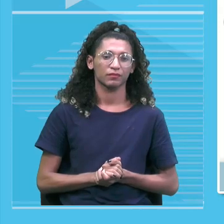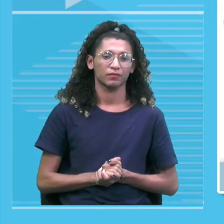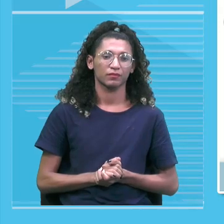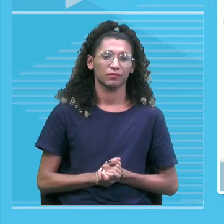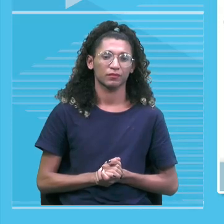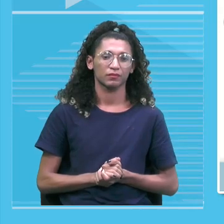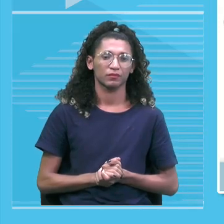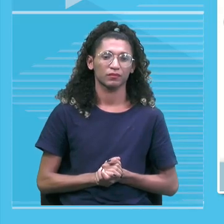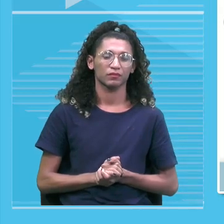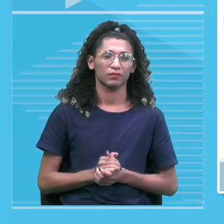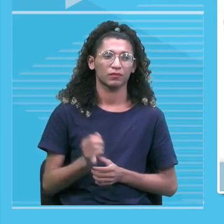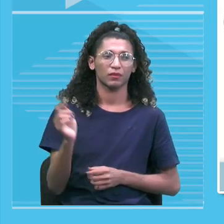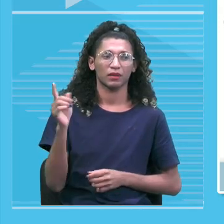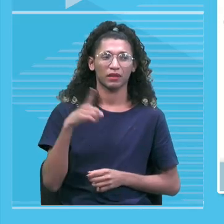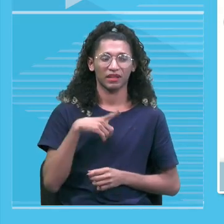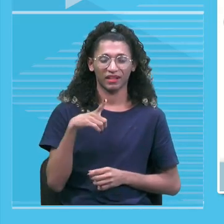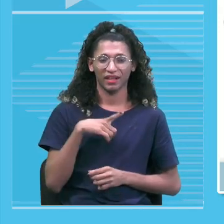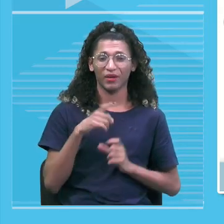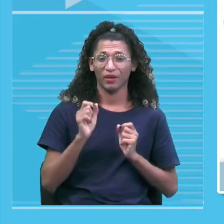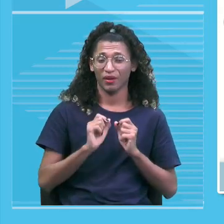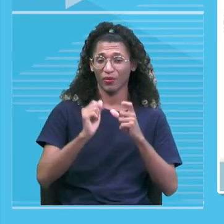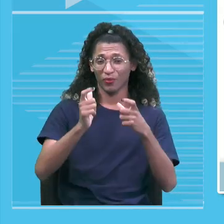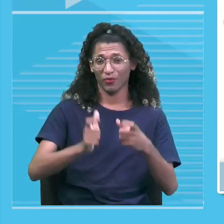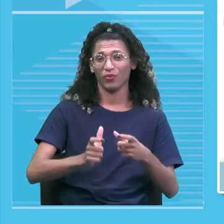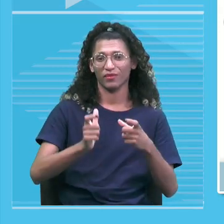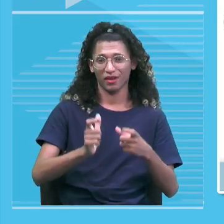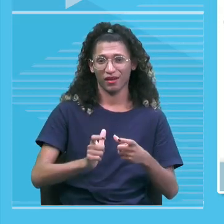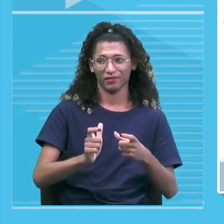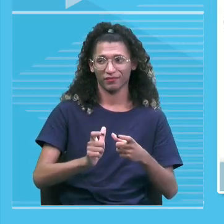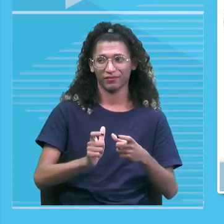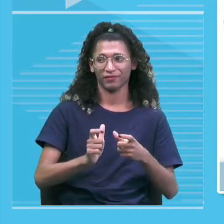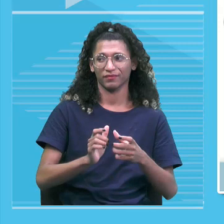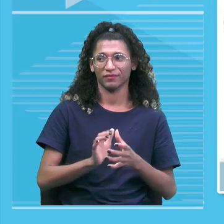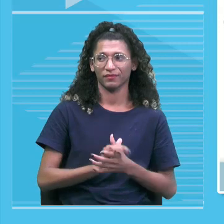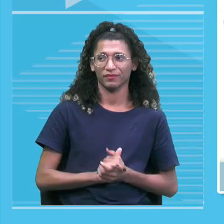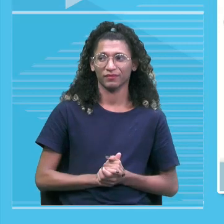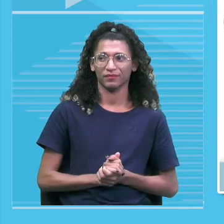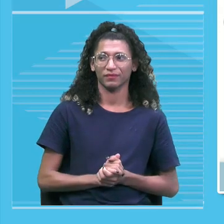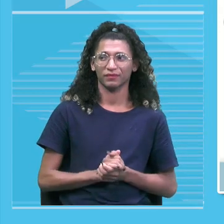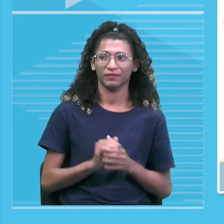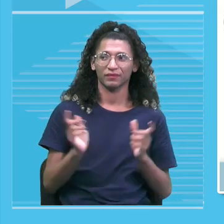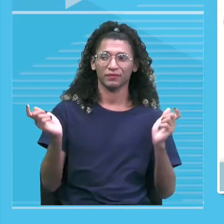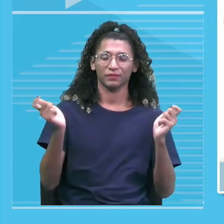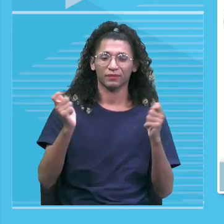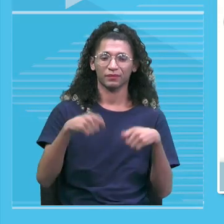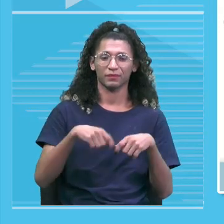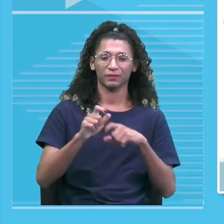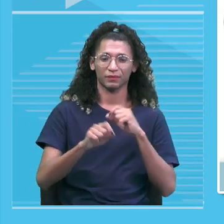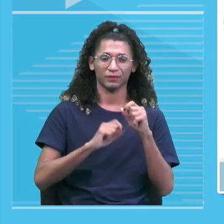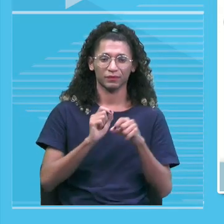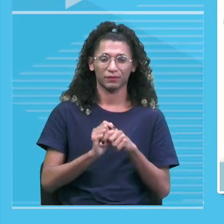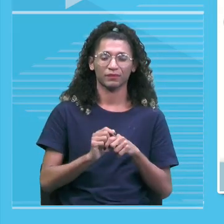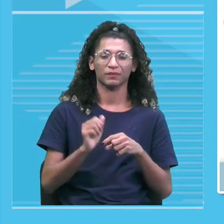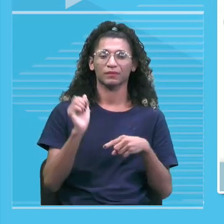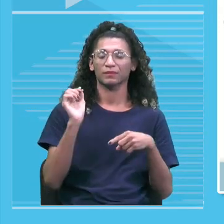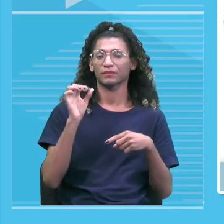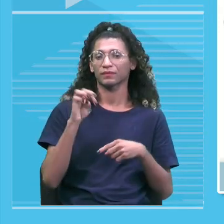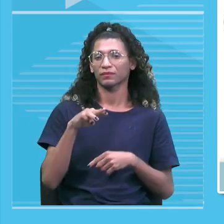existe um meio existe um local que possui matéria